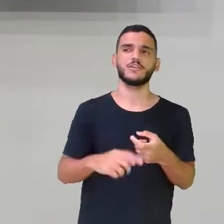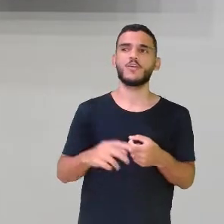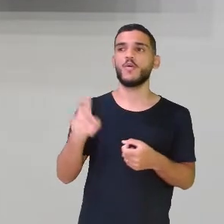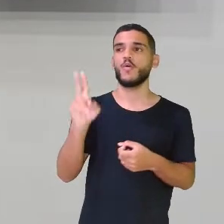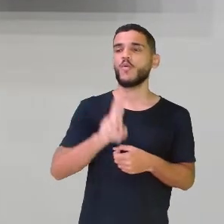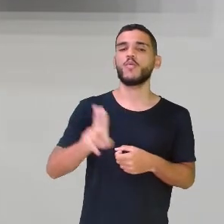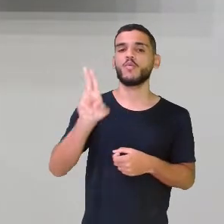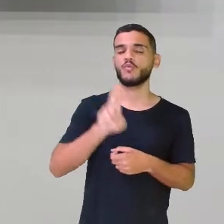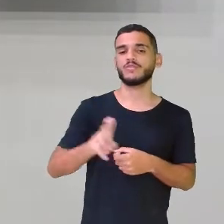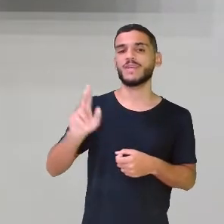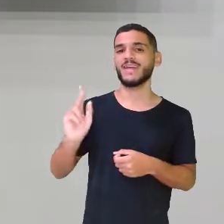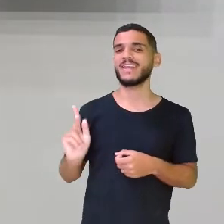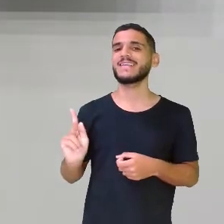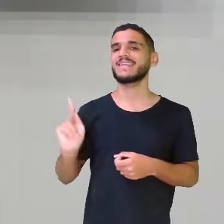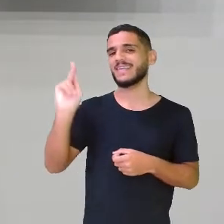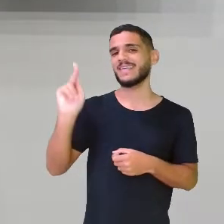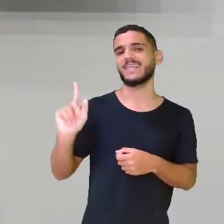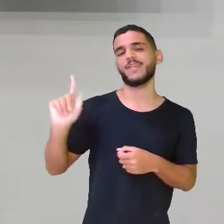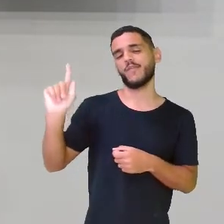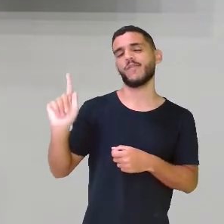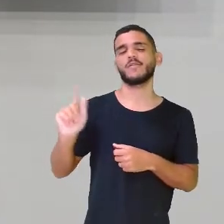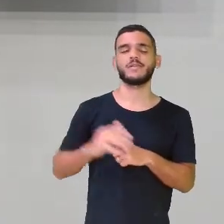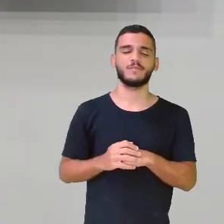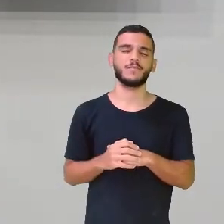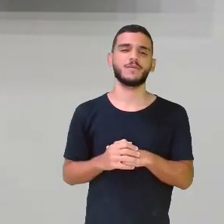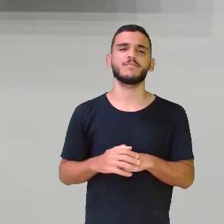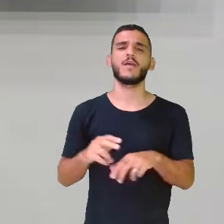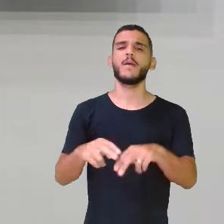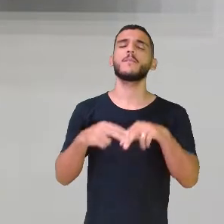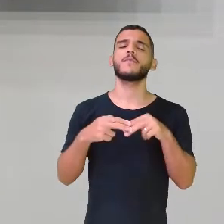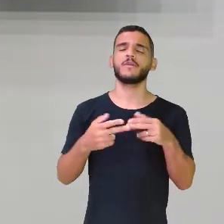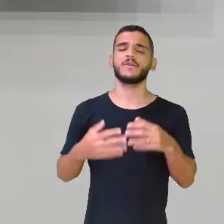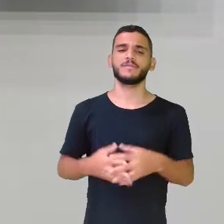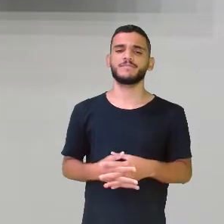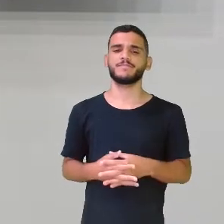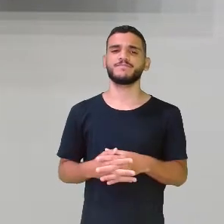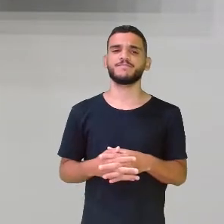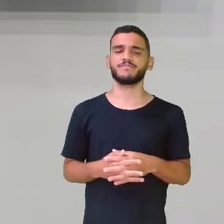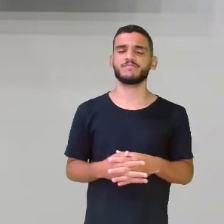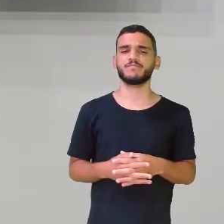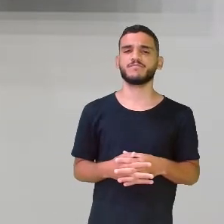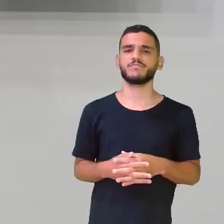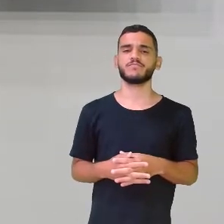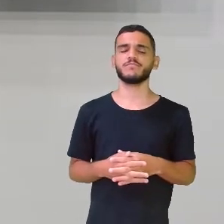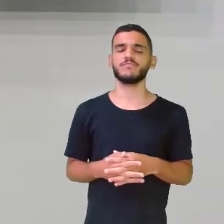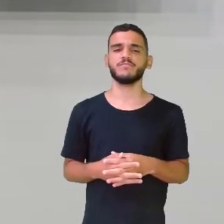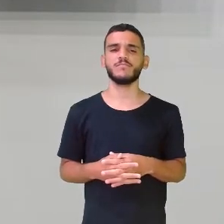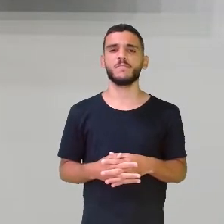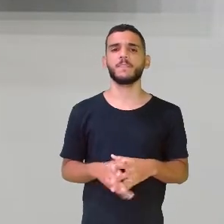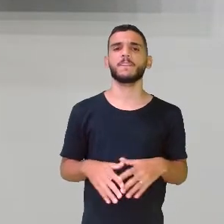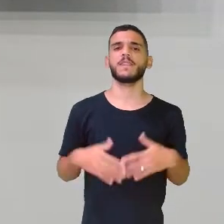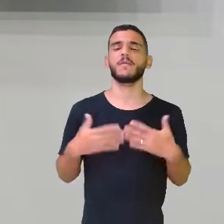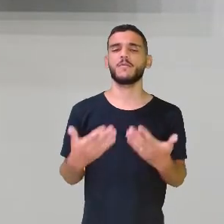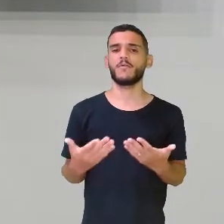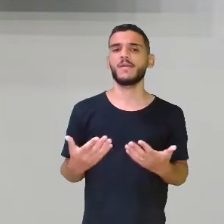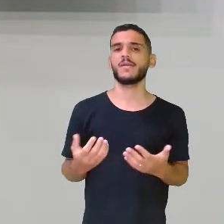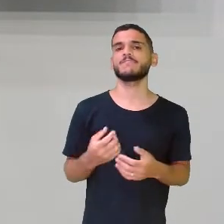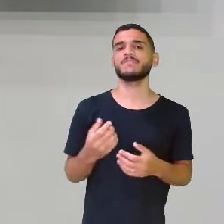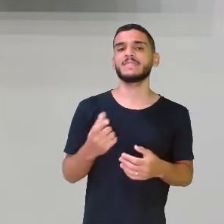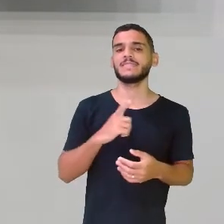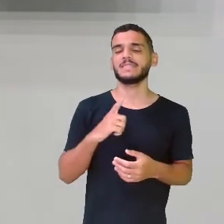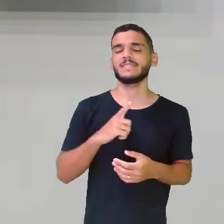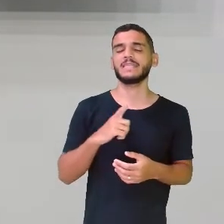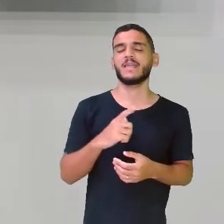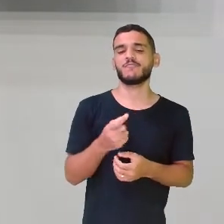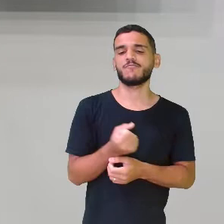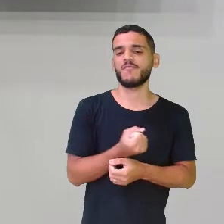o quilograma. Por quê? Porque dependendo da quantidade,